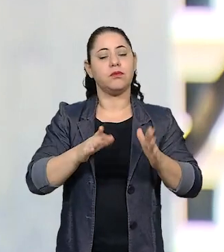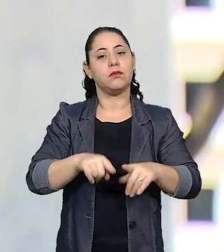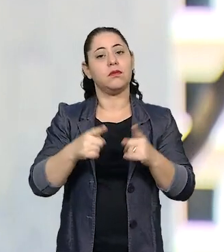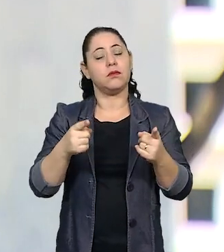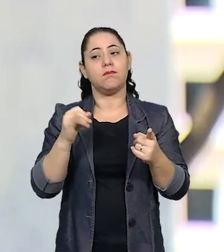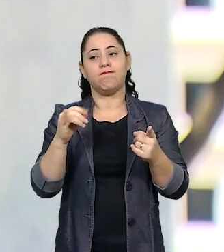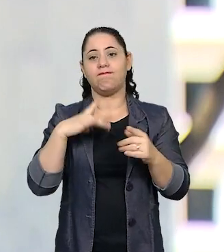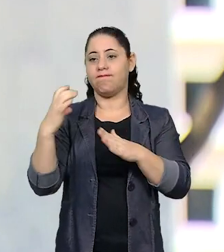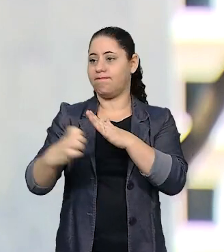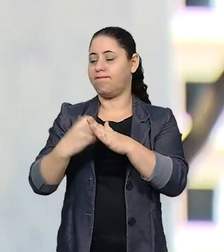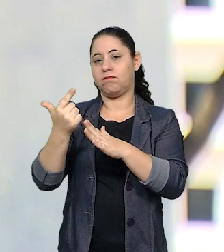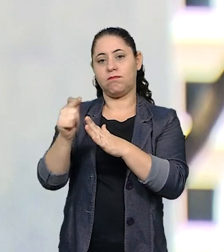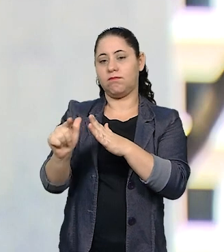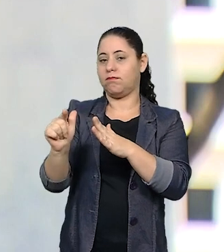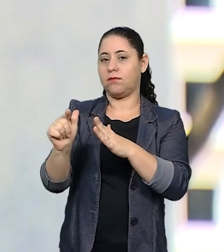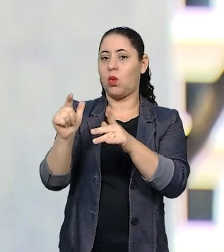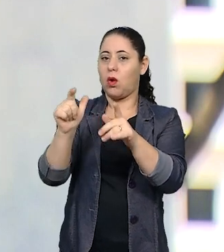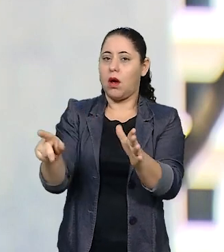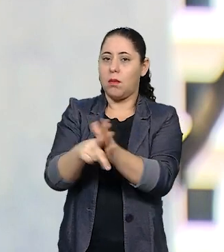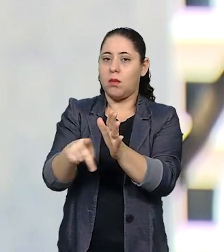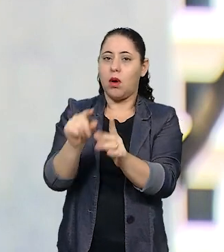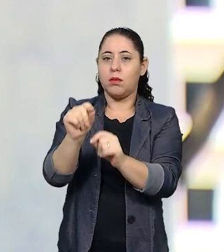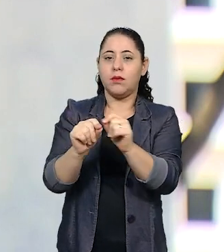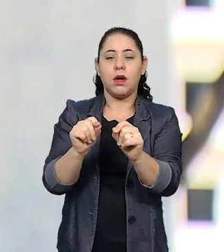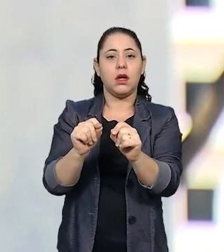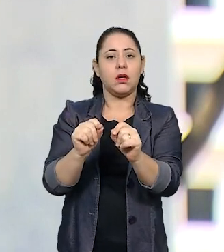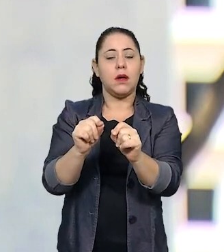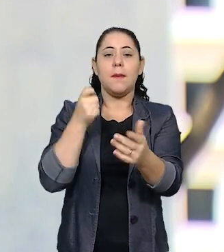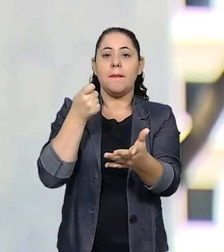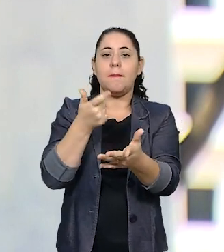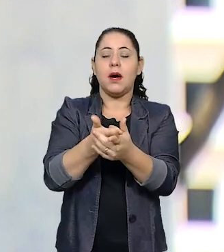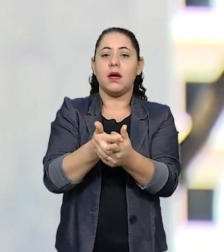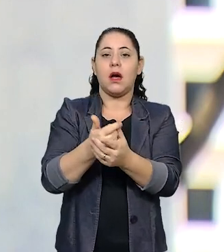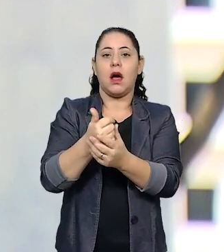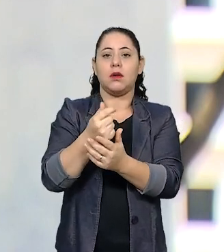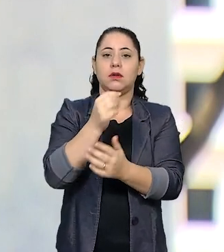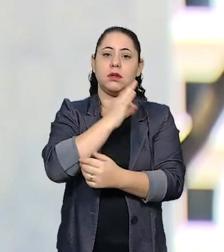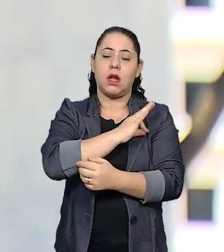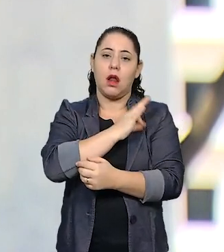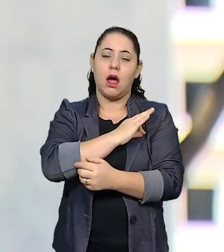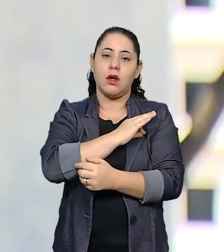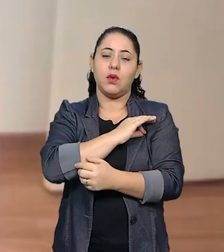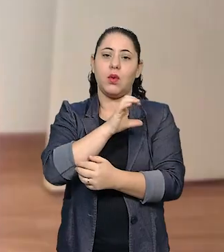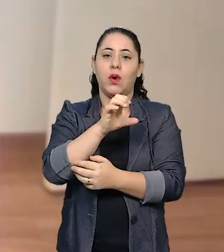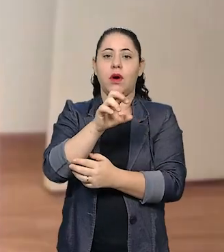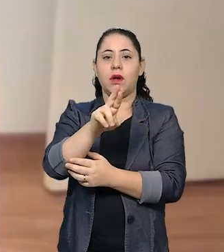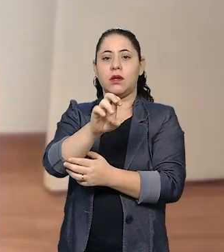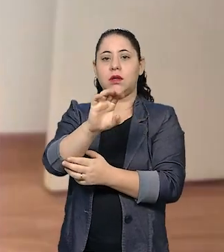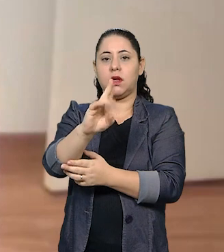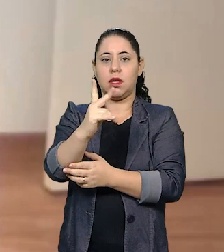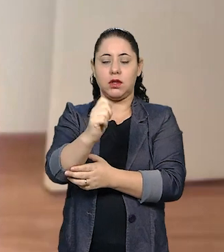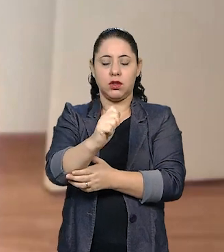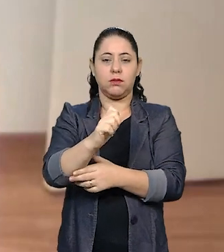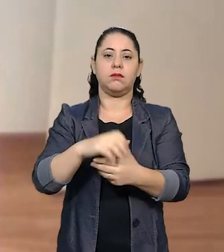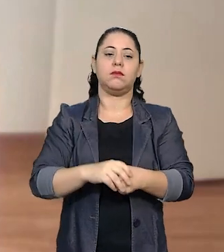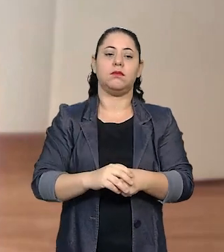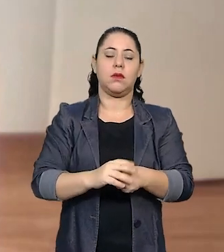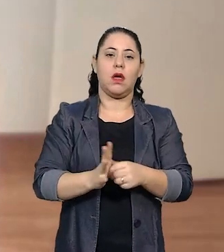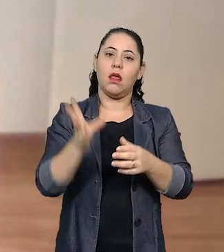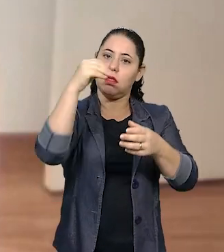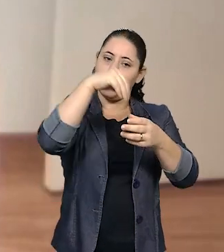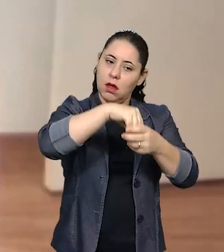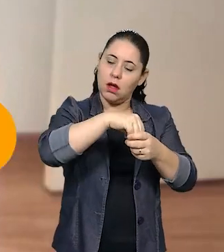as colaboradoras possam manter e cuidar dos filhos no período de amamentação. Mas caso a empresa não tenha esse local,